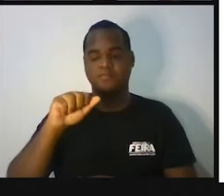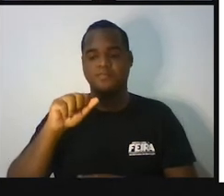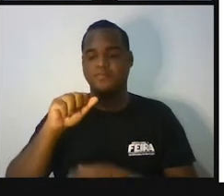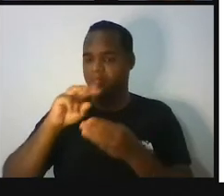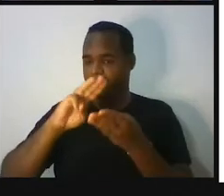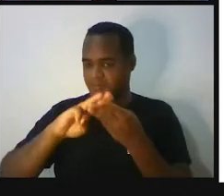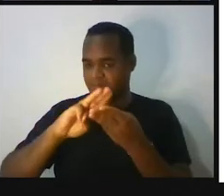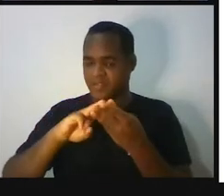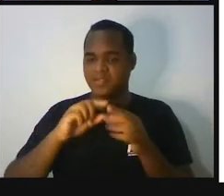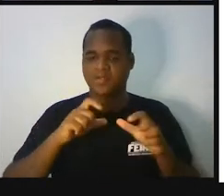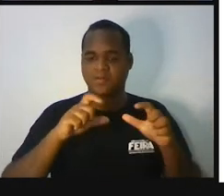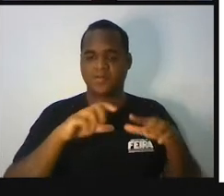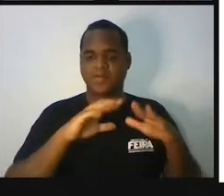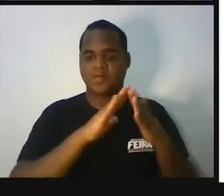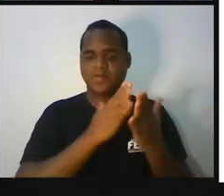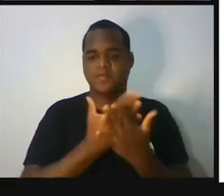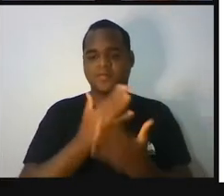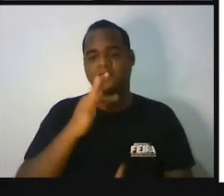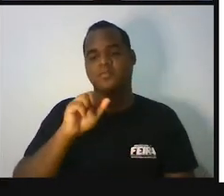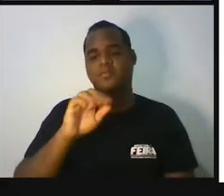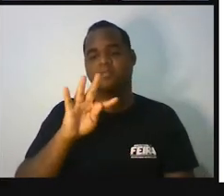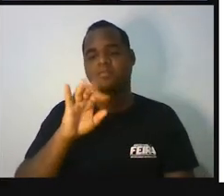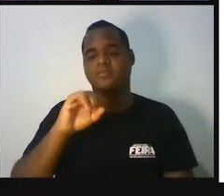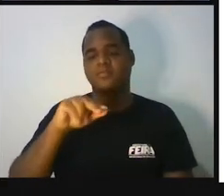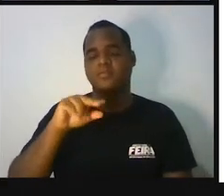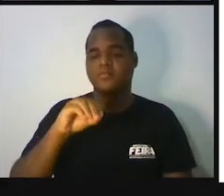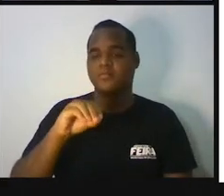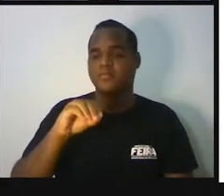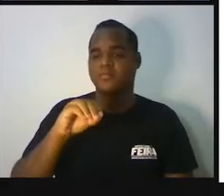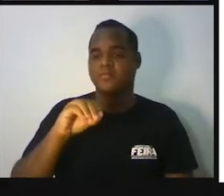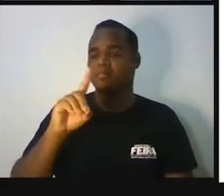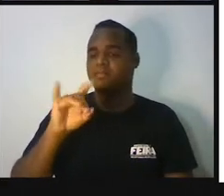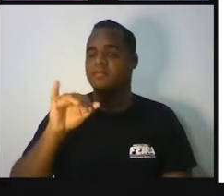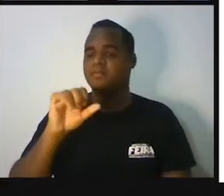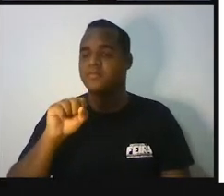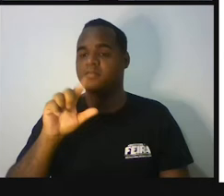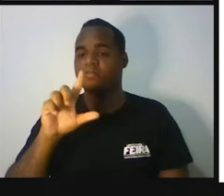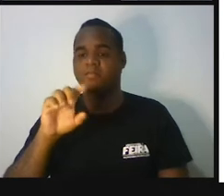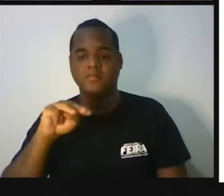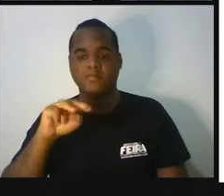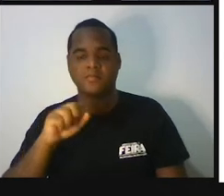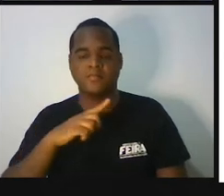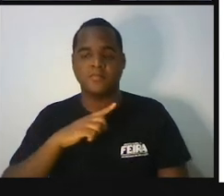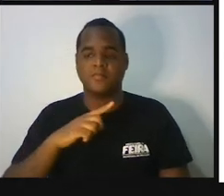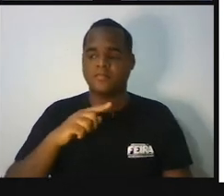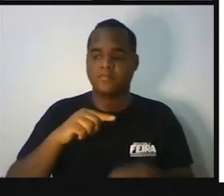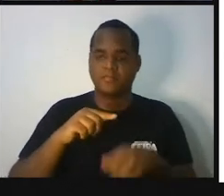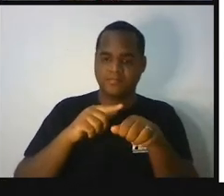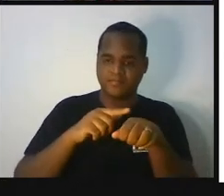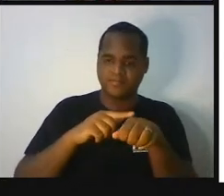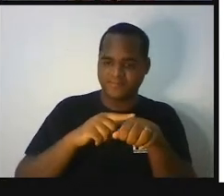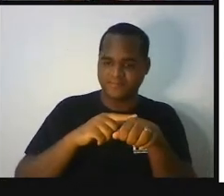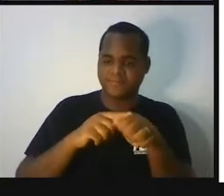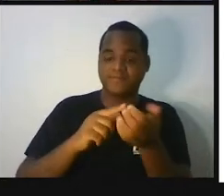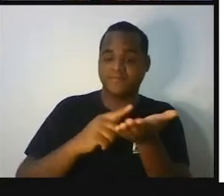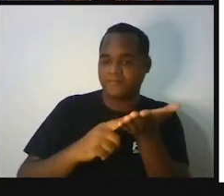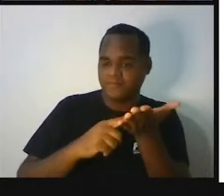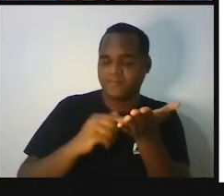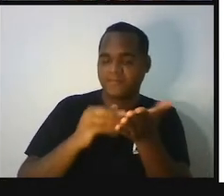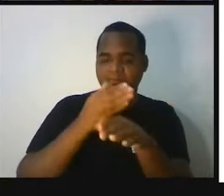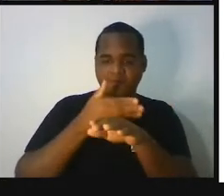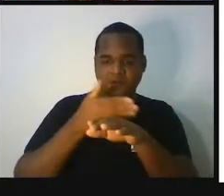venho lá da Escola Municipal Faustino Dias Lima. A minha pele é branca, meu cabelo é preto, eu estou vestindo uma